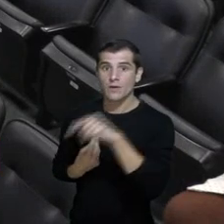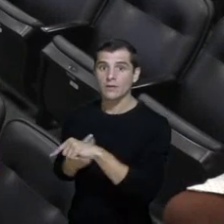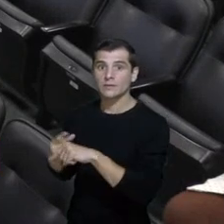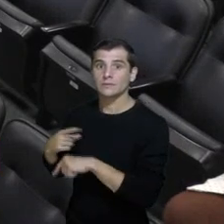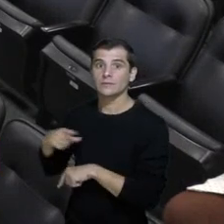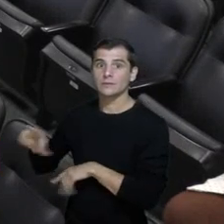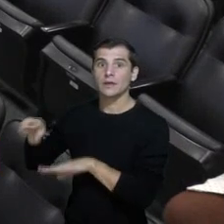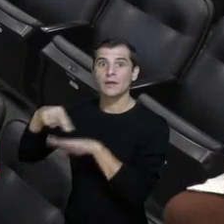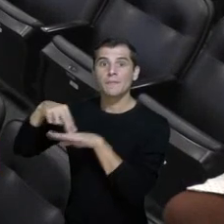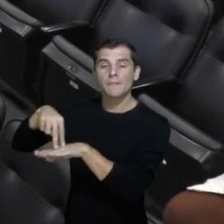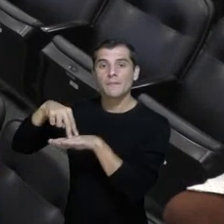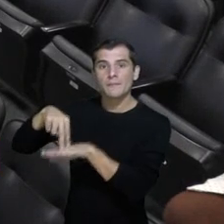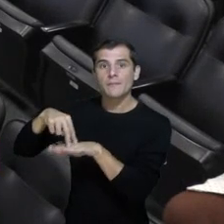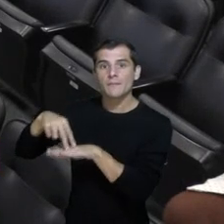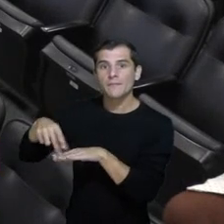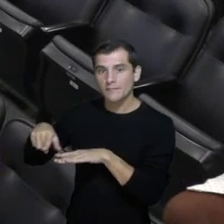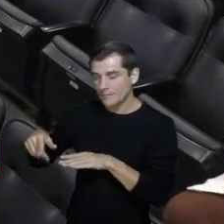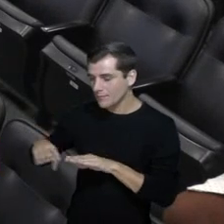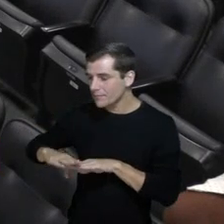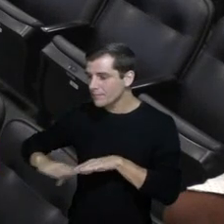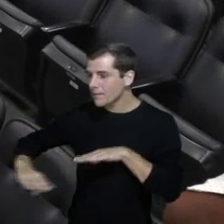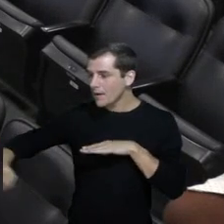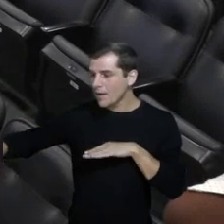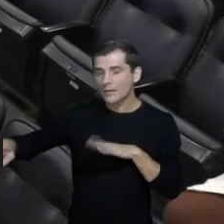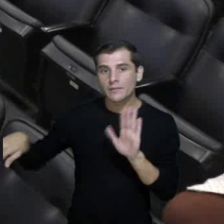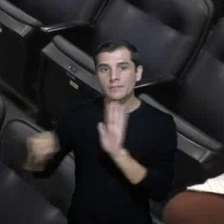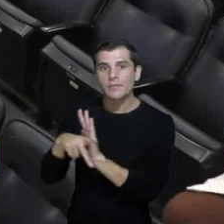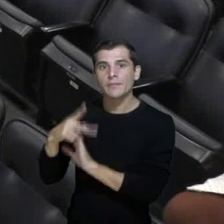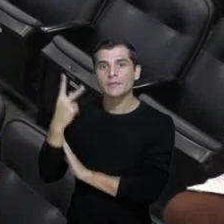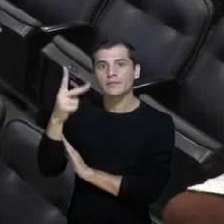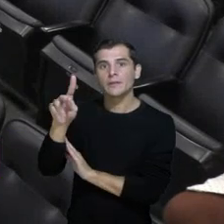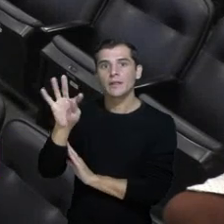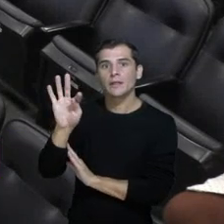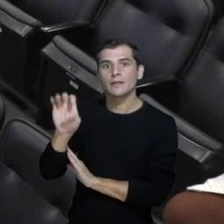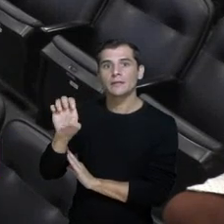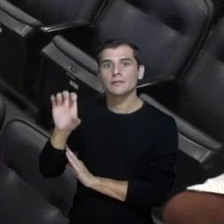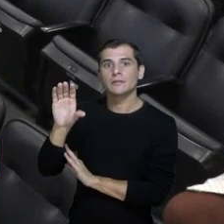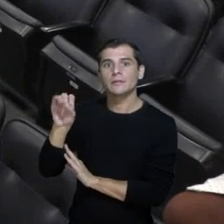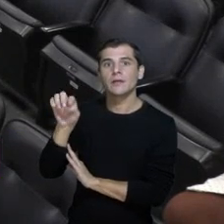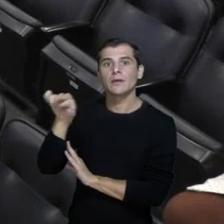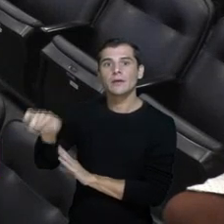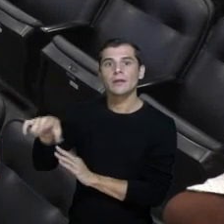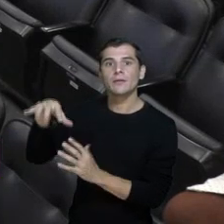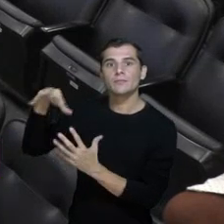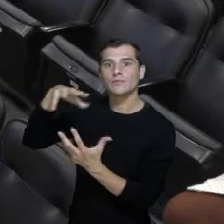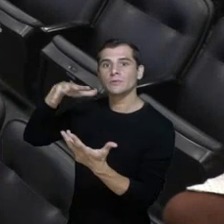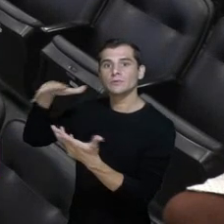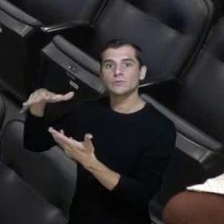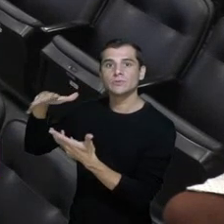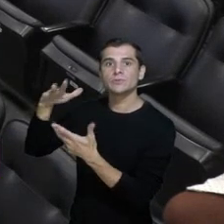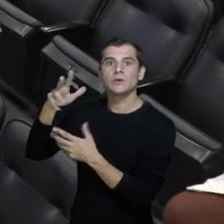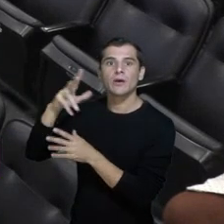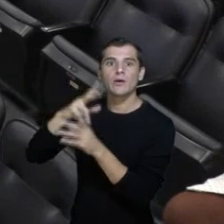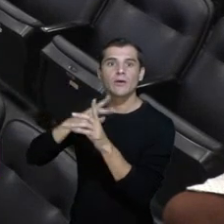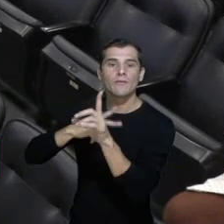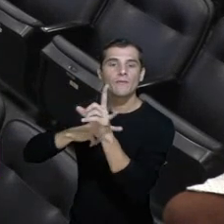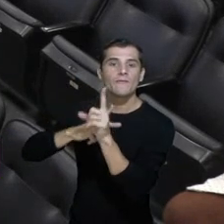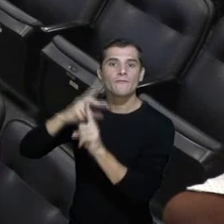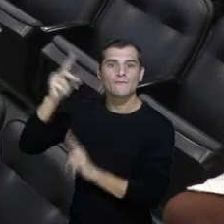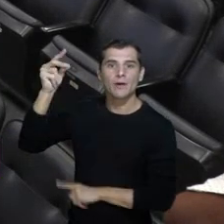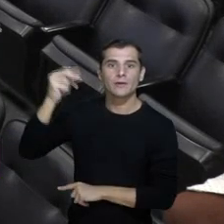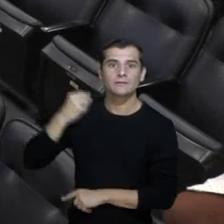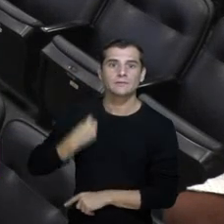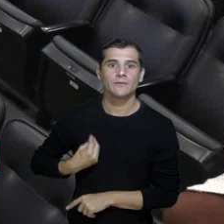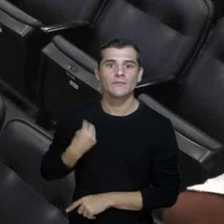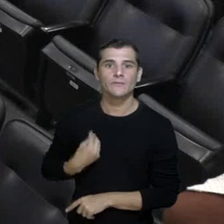Teco que tá depositada pra campanha que tu fosse campeão mundial com ela da segunda divisão Tá lá comigo é tua Tu não me